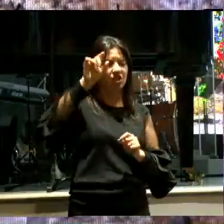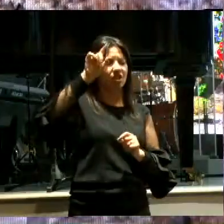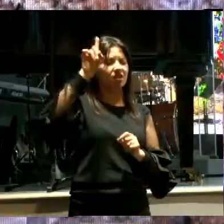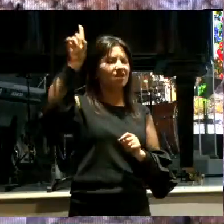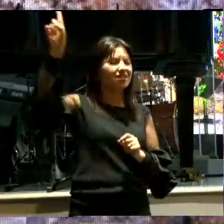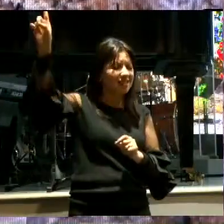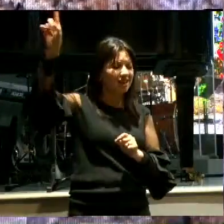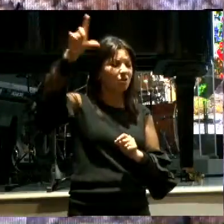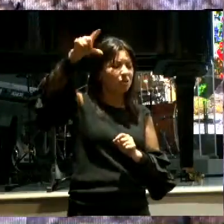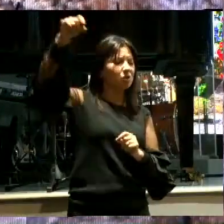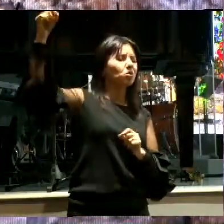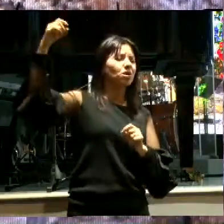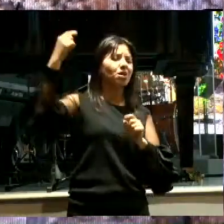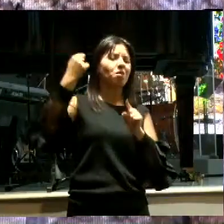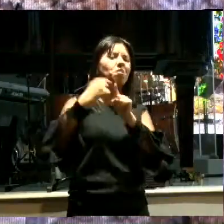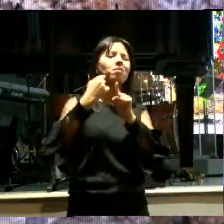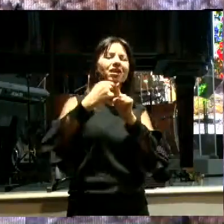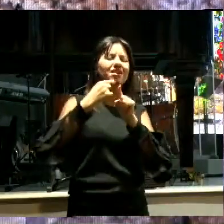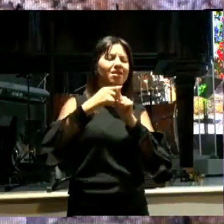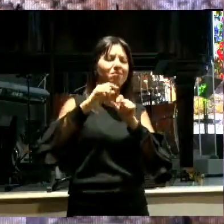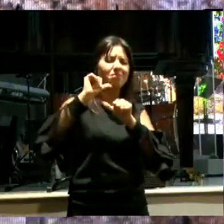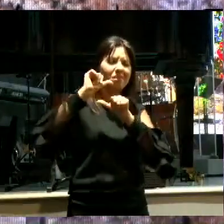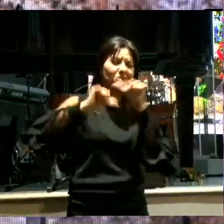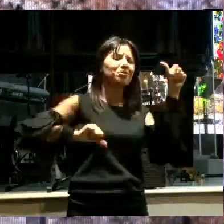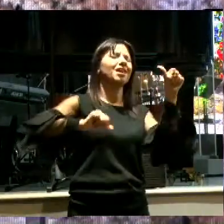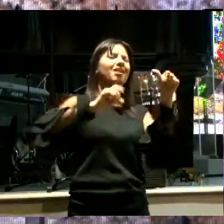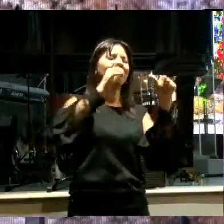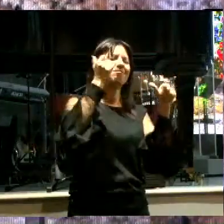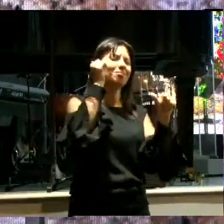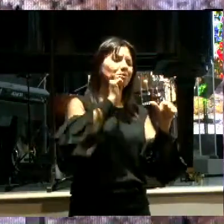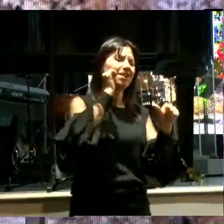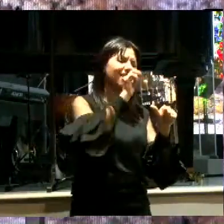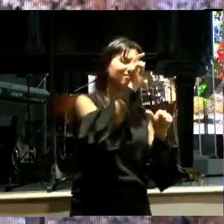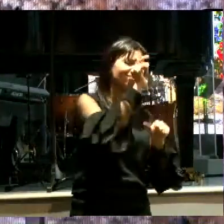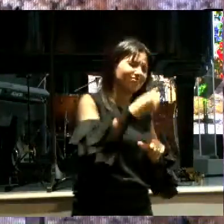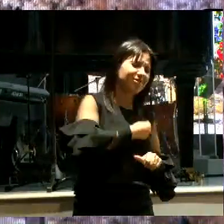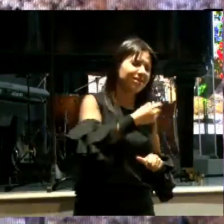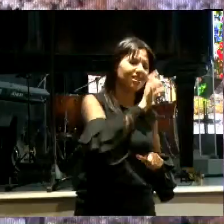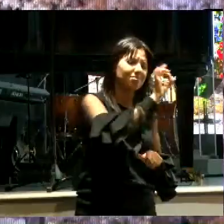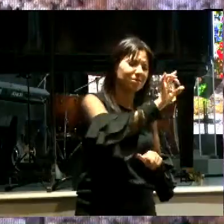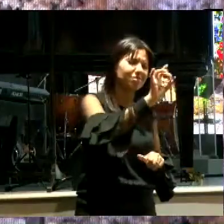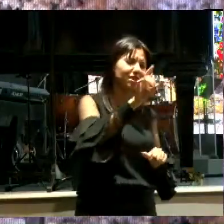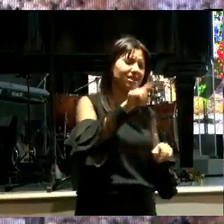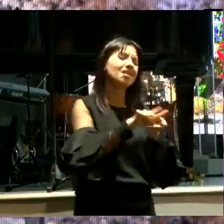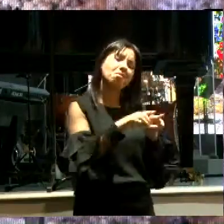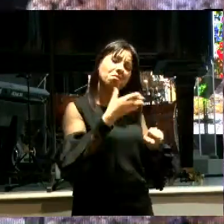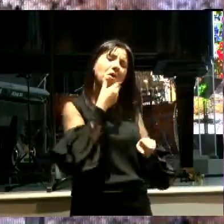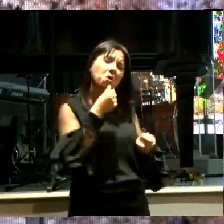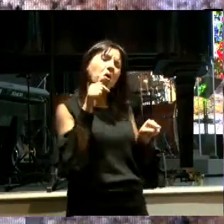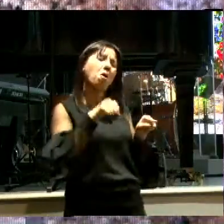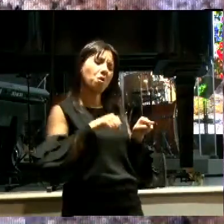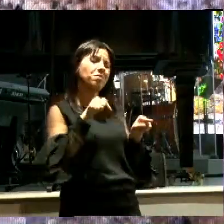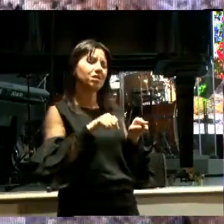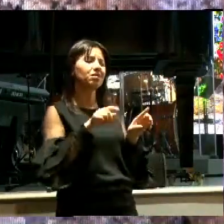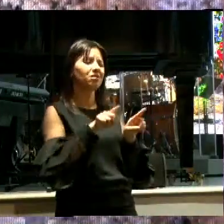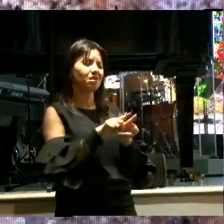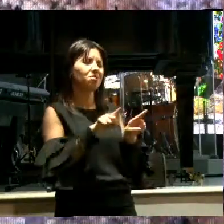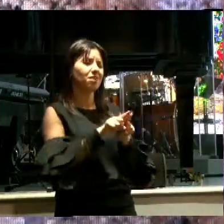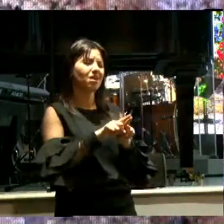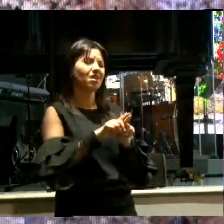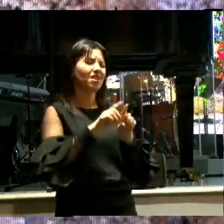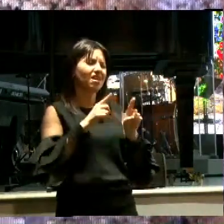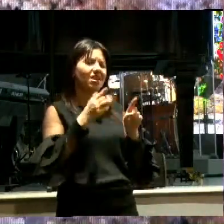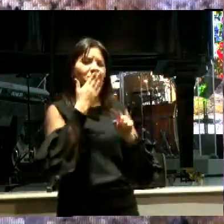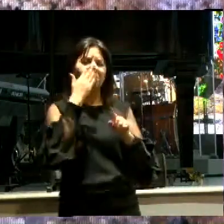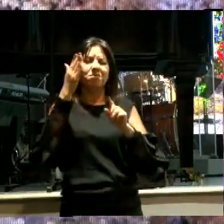gerar chaves proféticas sobre a vida dessas mulheres e até homens que estão aqui também. Então eu venho te pedir, pelo